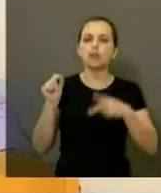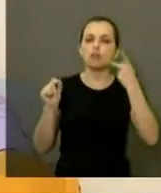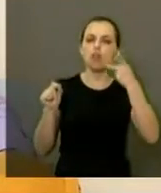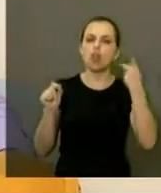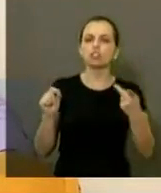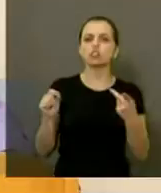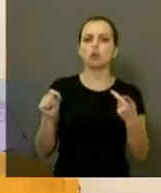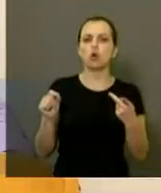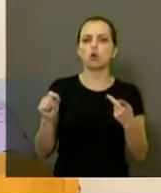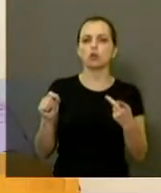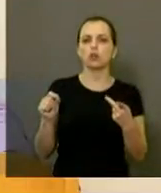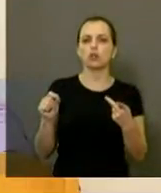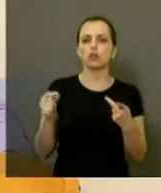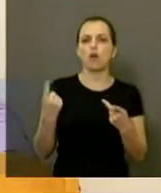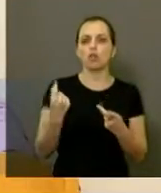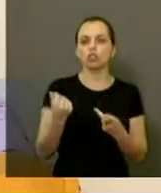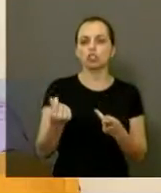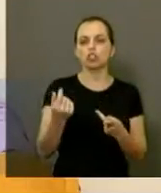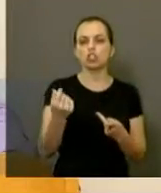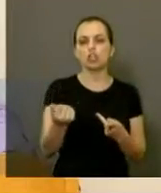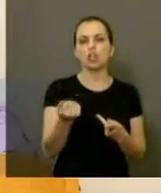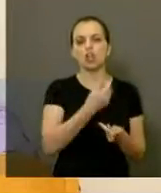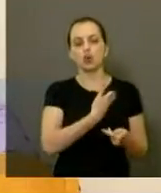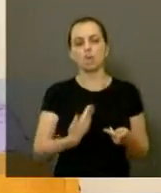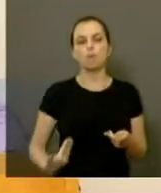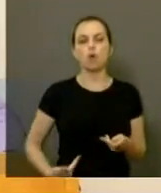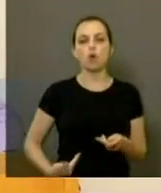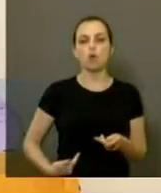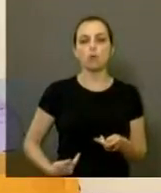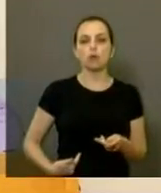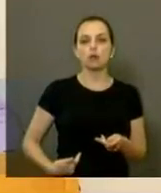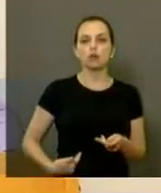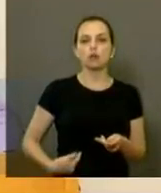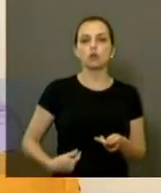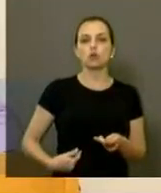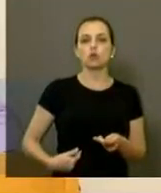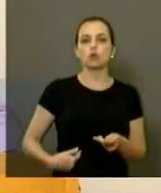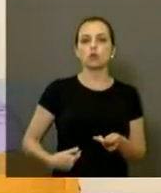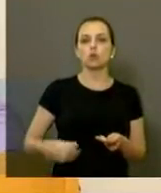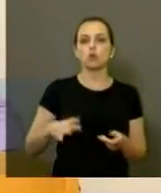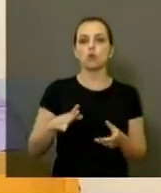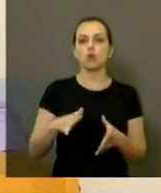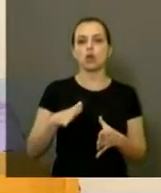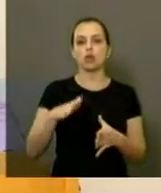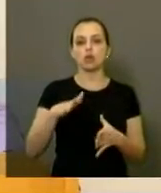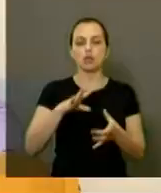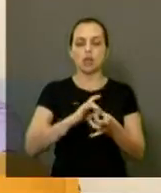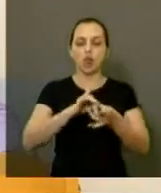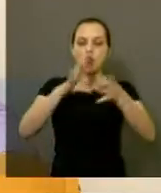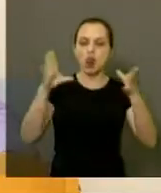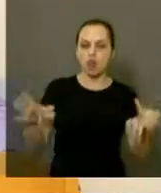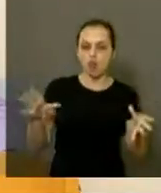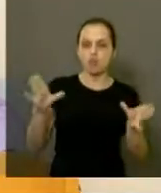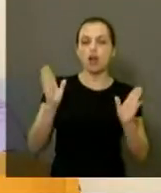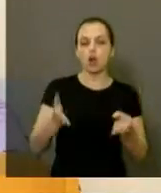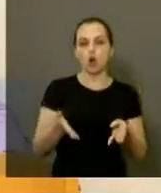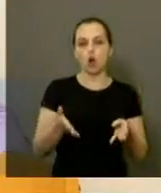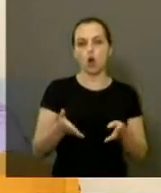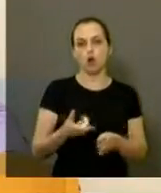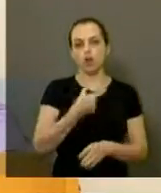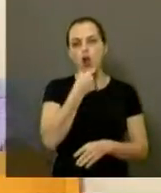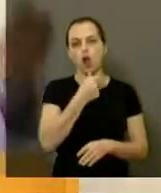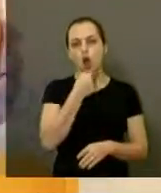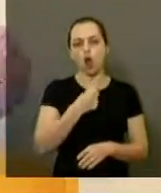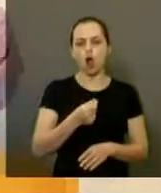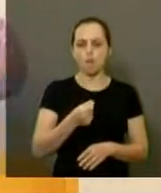mamando nas tetas do poder público e, graças a Deus, o povo hoje se livrou deles. Eu espero que o senhor seja homem o